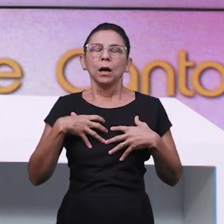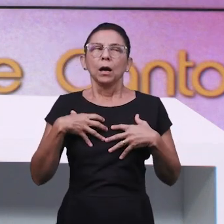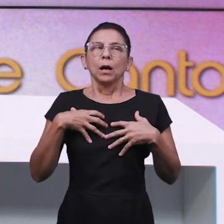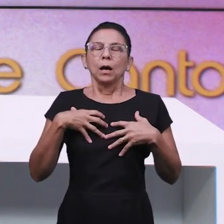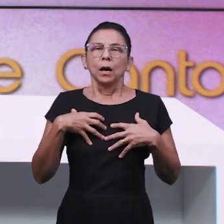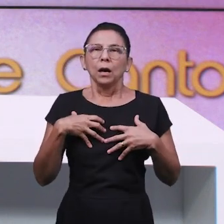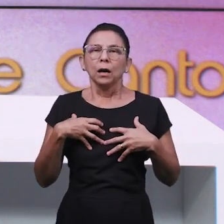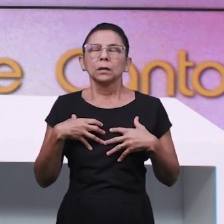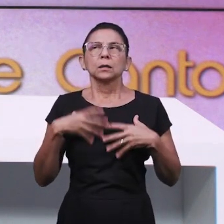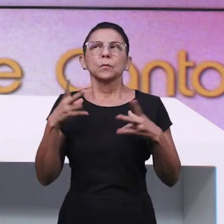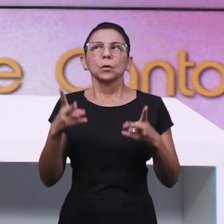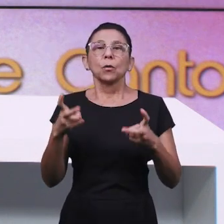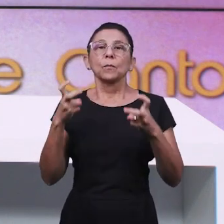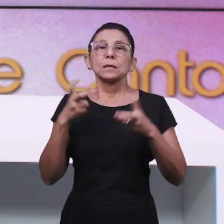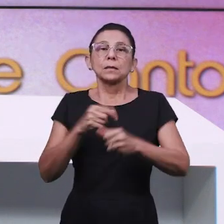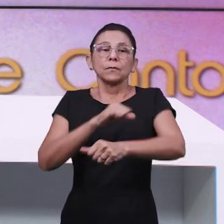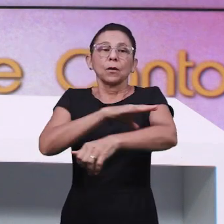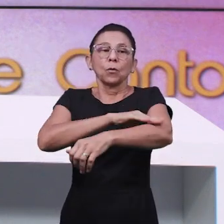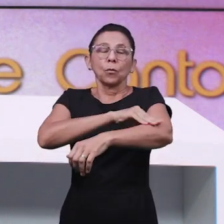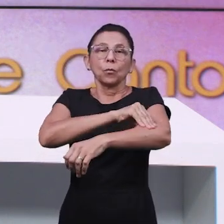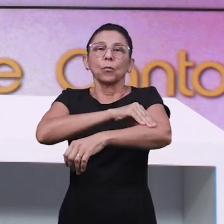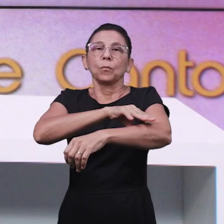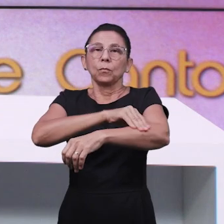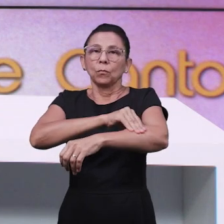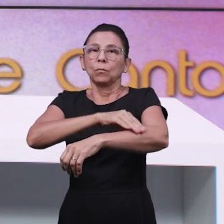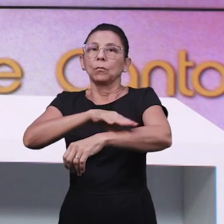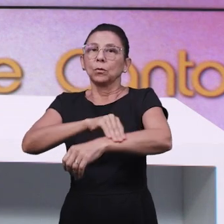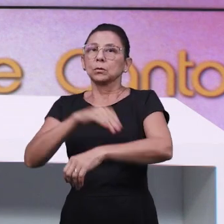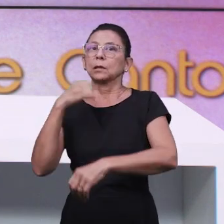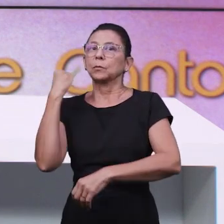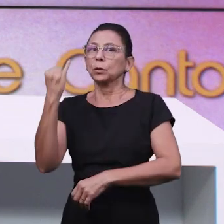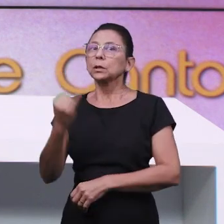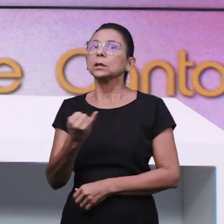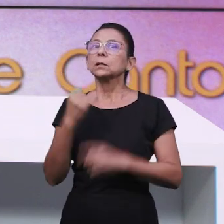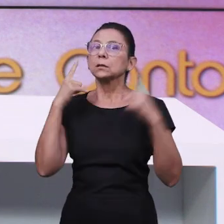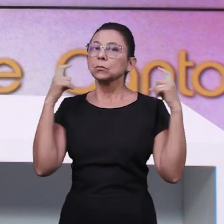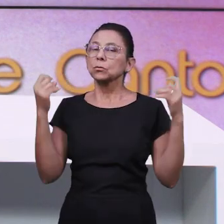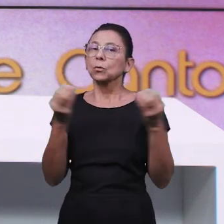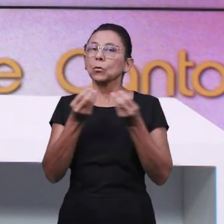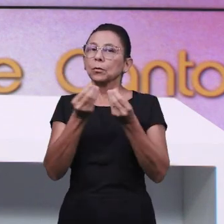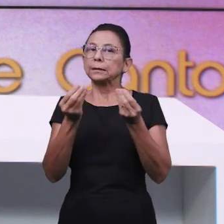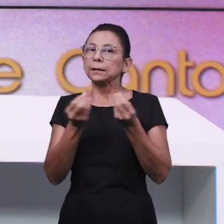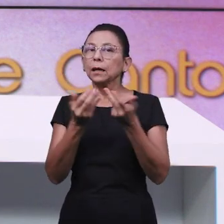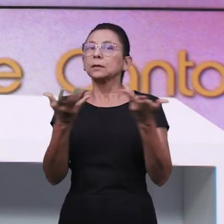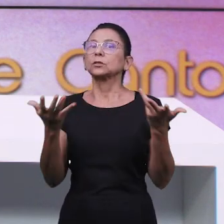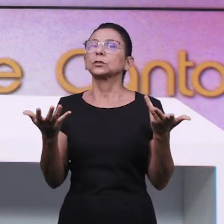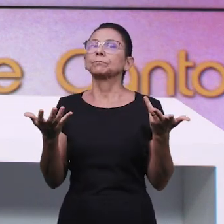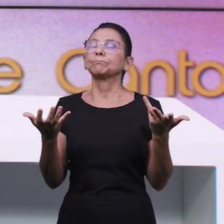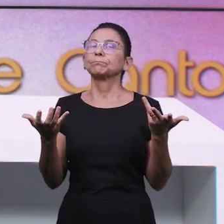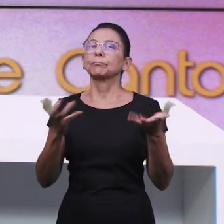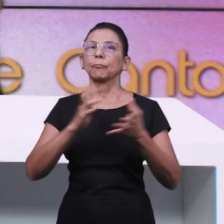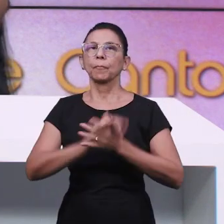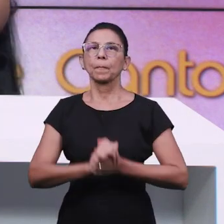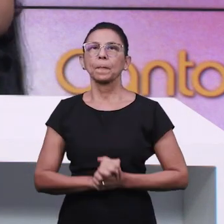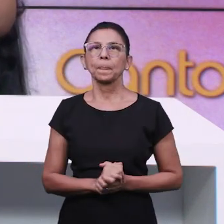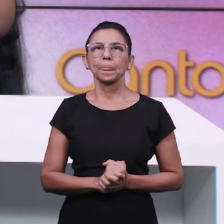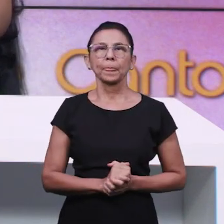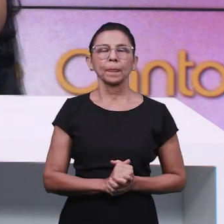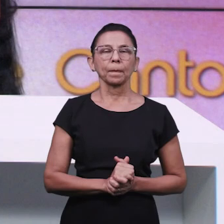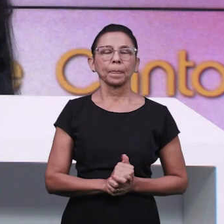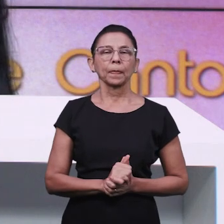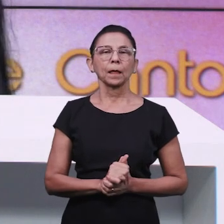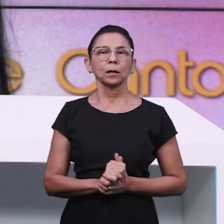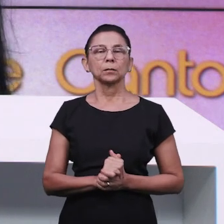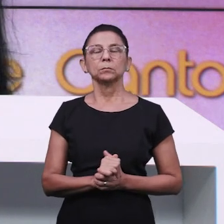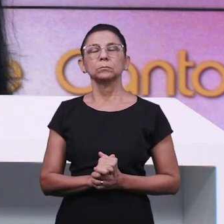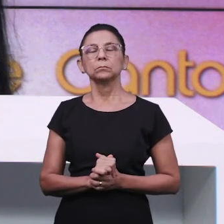musculatura respiratória também é muito importante para ter um som de qualidade, ok? Essa injeção de